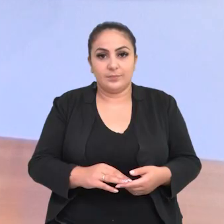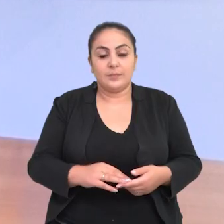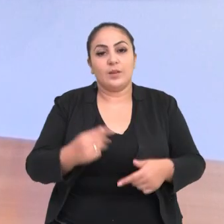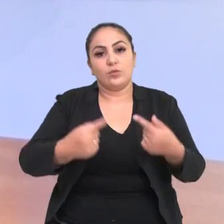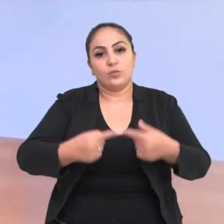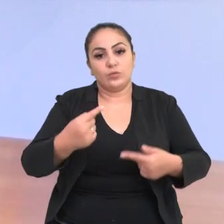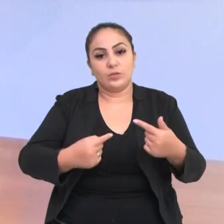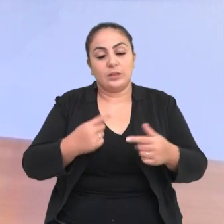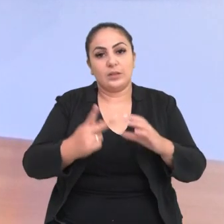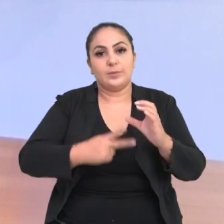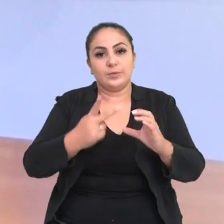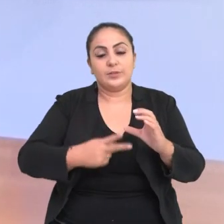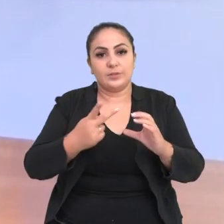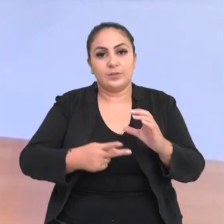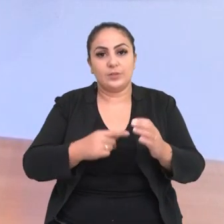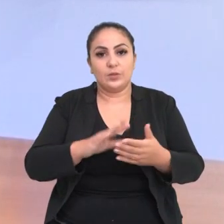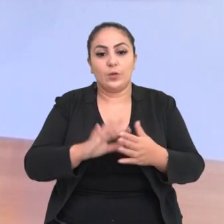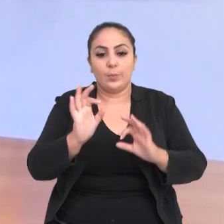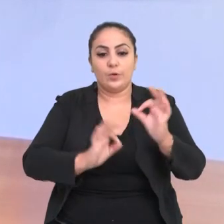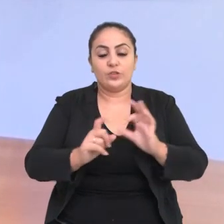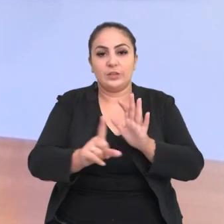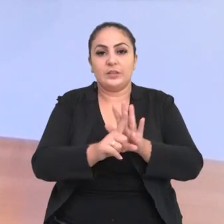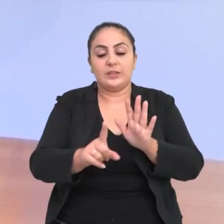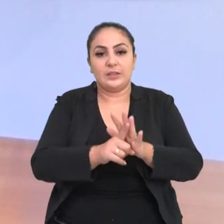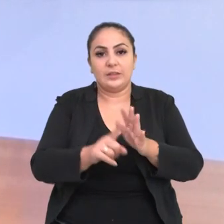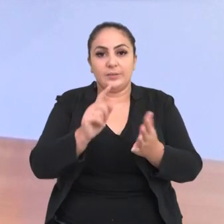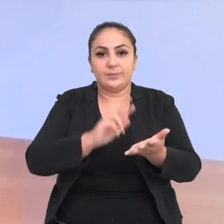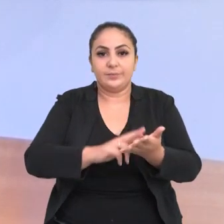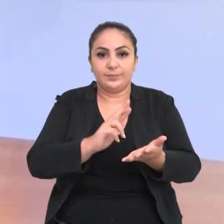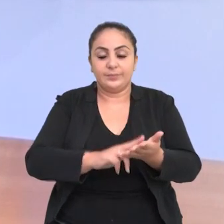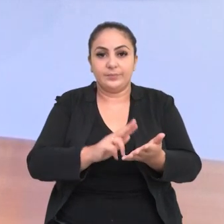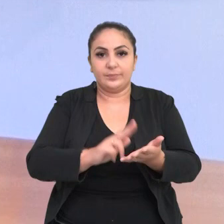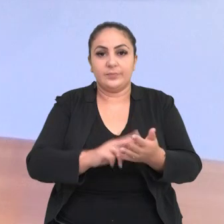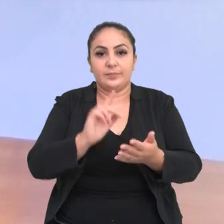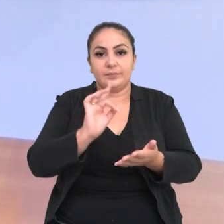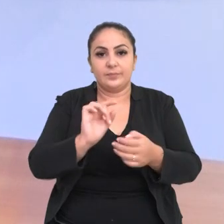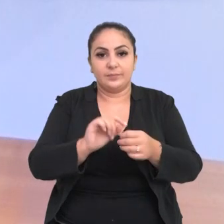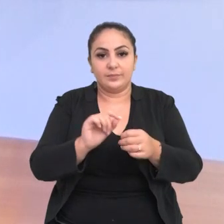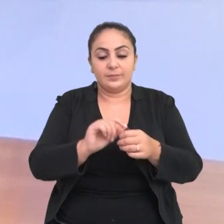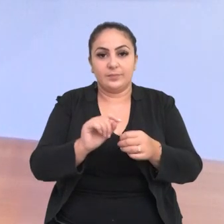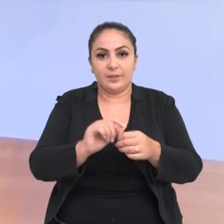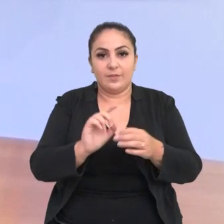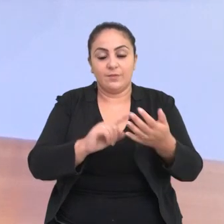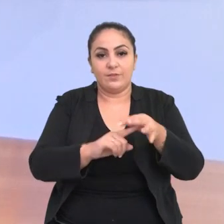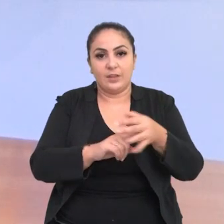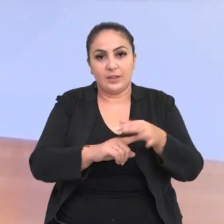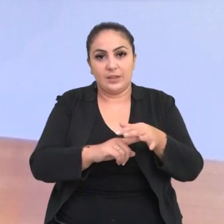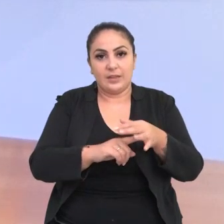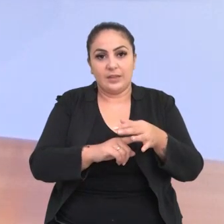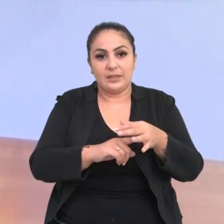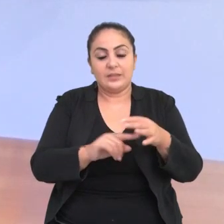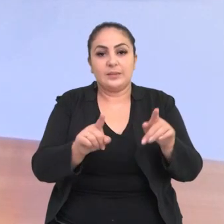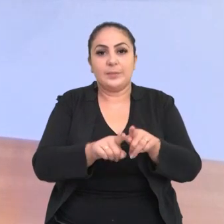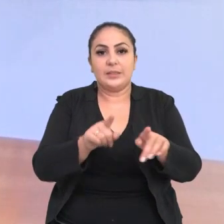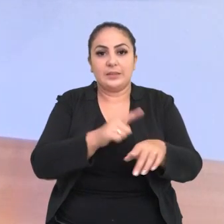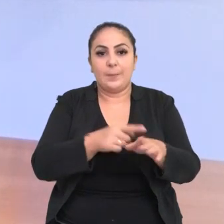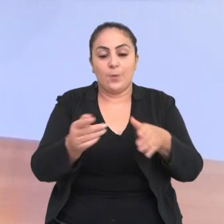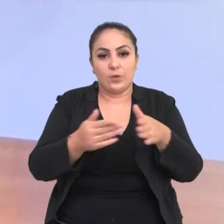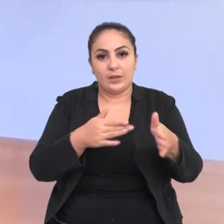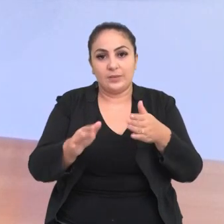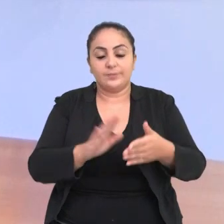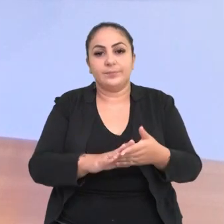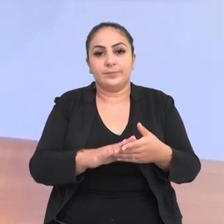Está tramitando na Câmara Municipal o projeto de lei que regulamenta a realização de feiras itinerantes e